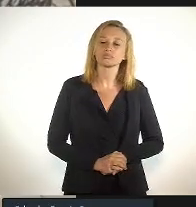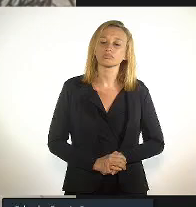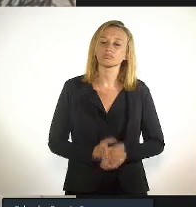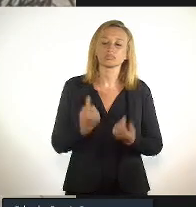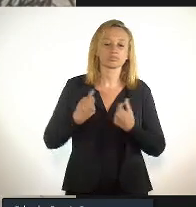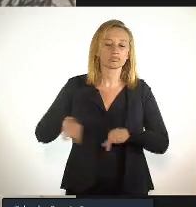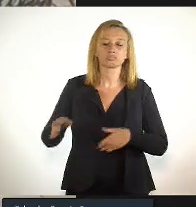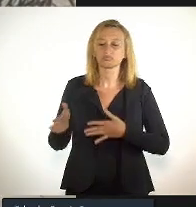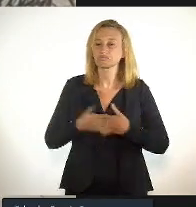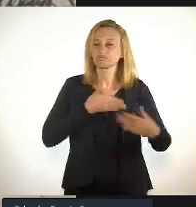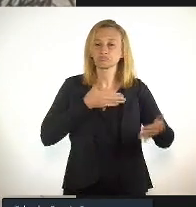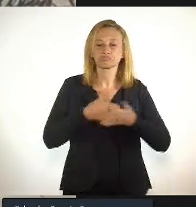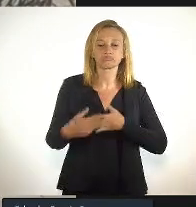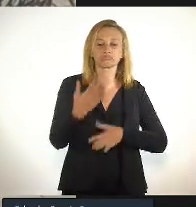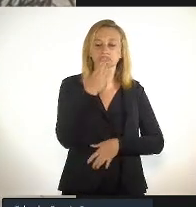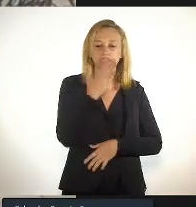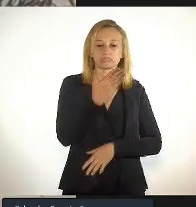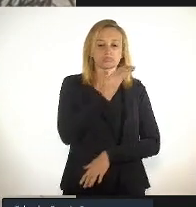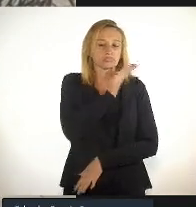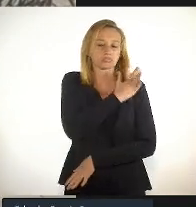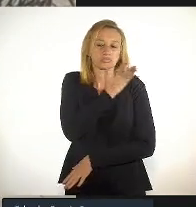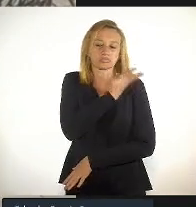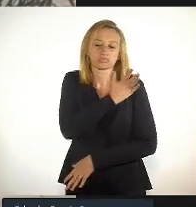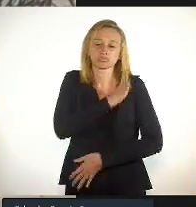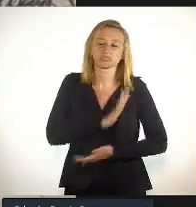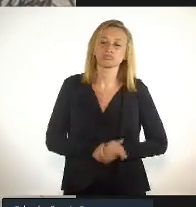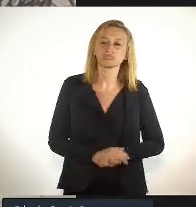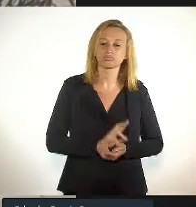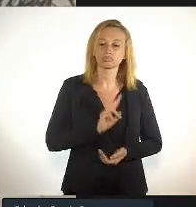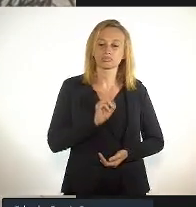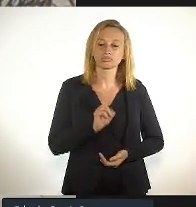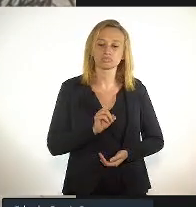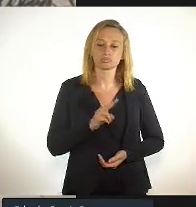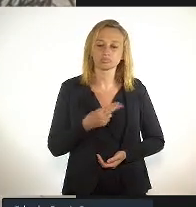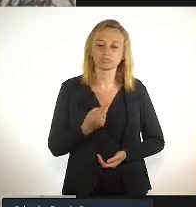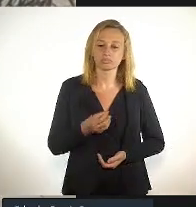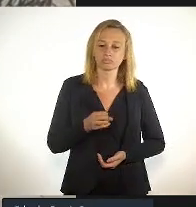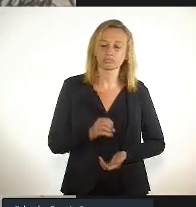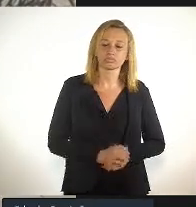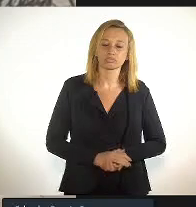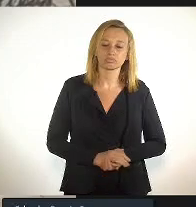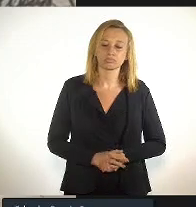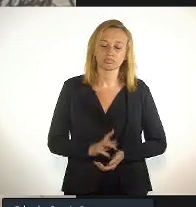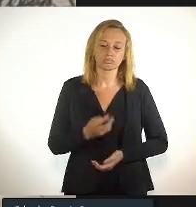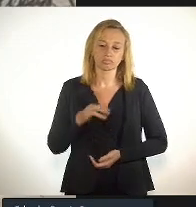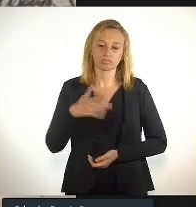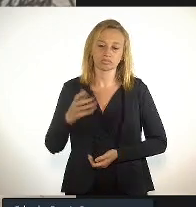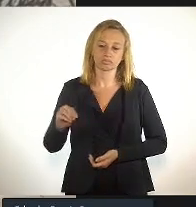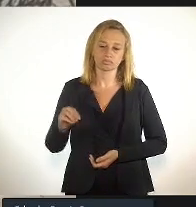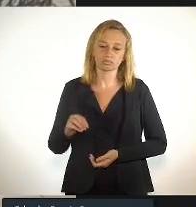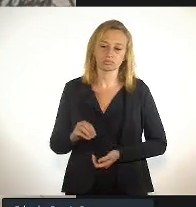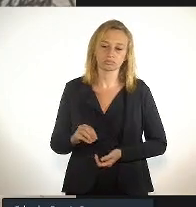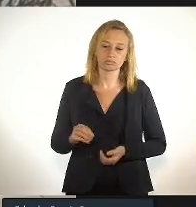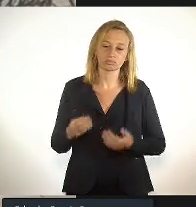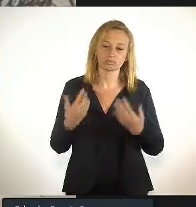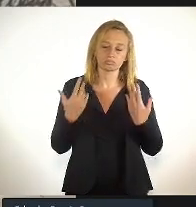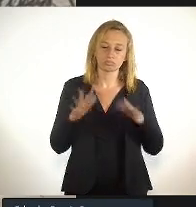qualquer tipo de preconceito e injúria racial e celebrando a